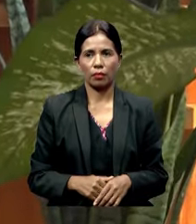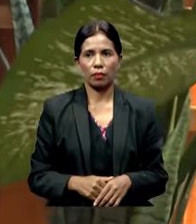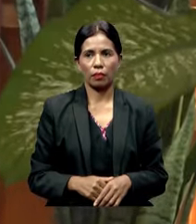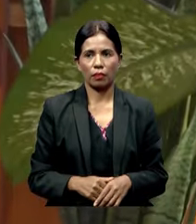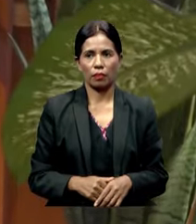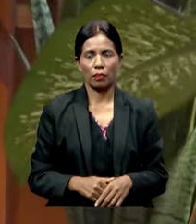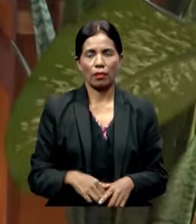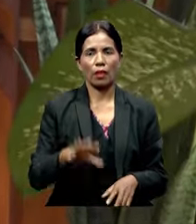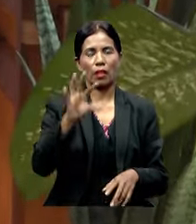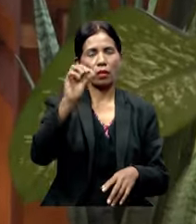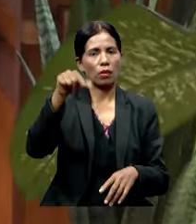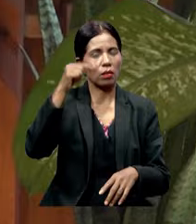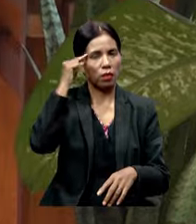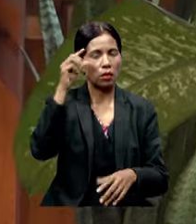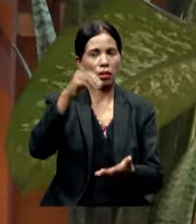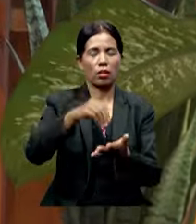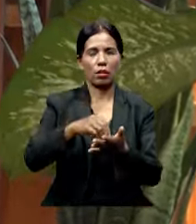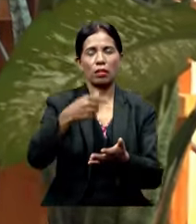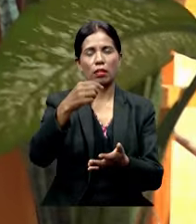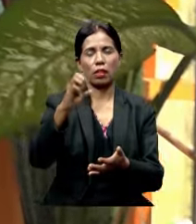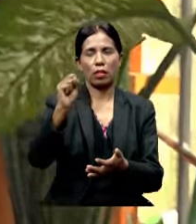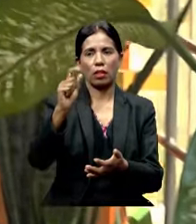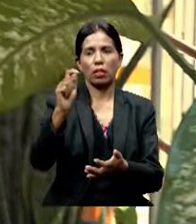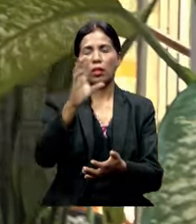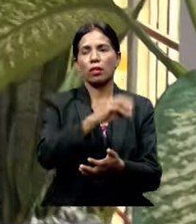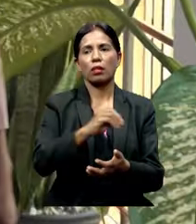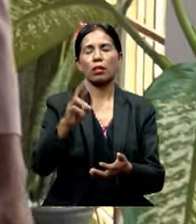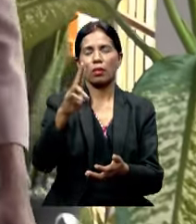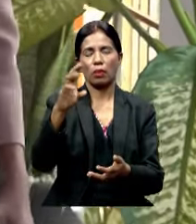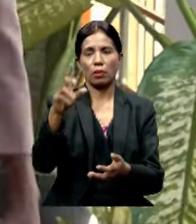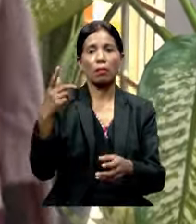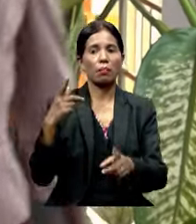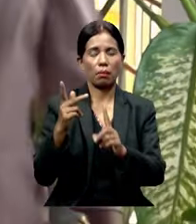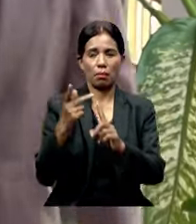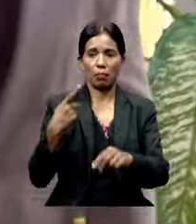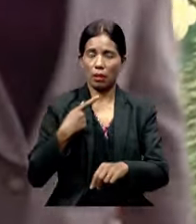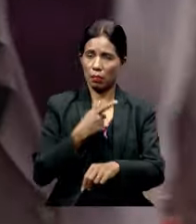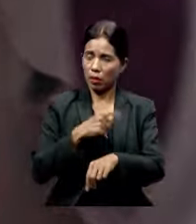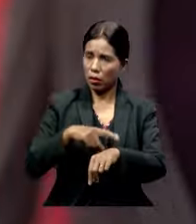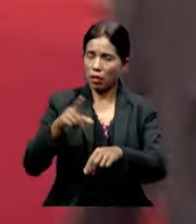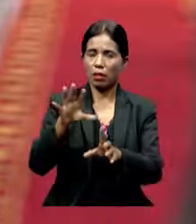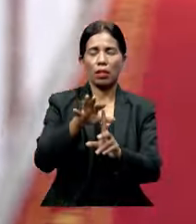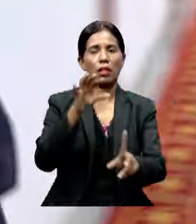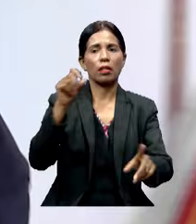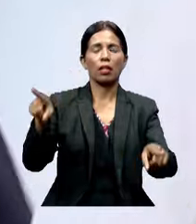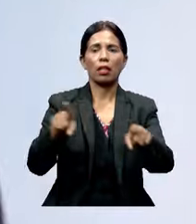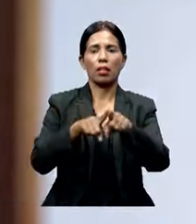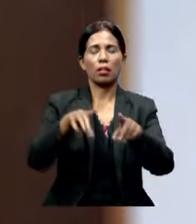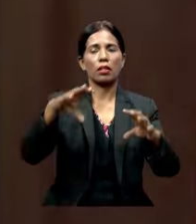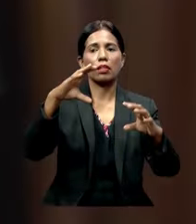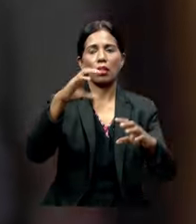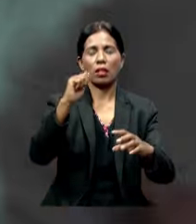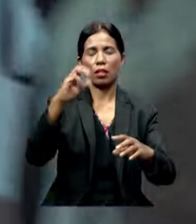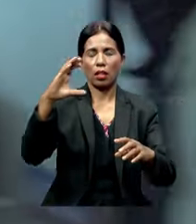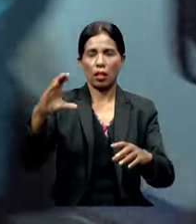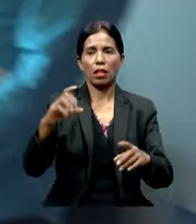Antes nem no governo concessional propõe Sergio Ornai no Rui Pereira ba Parlamento Nacional atual eleição hodi assumi knar no dar comissário kak mai beu